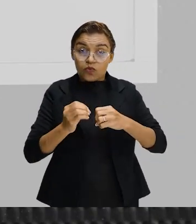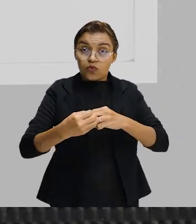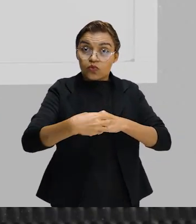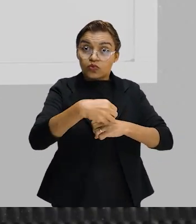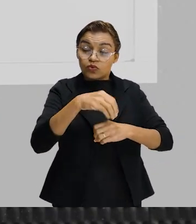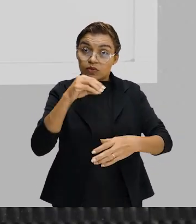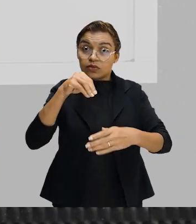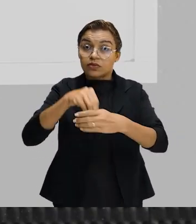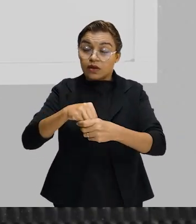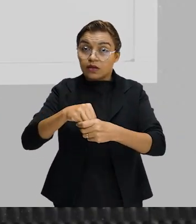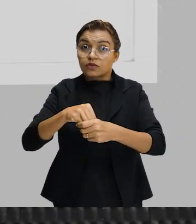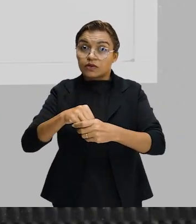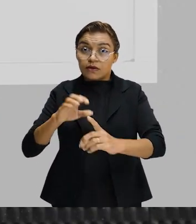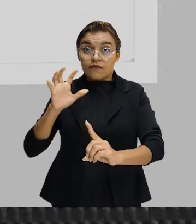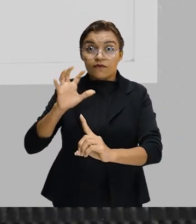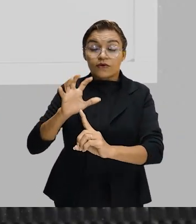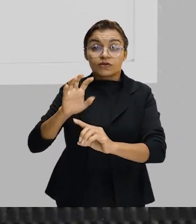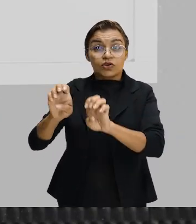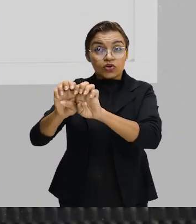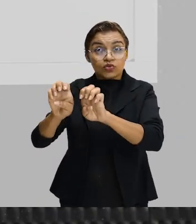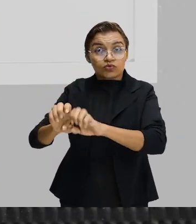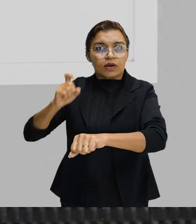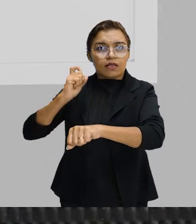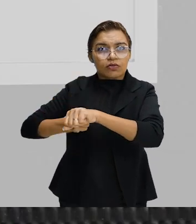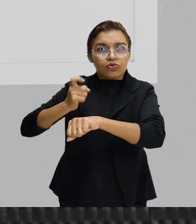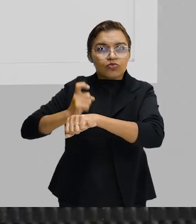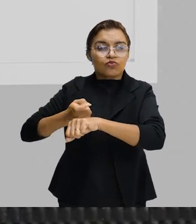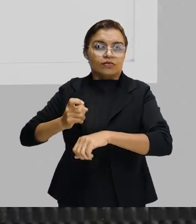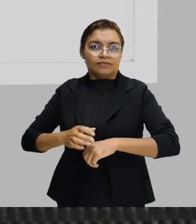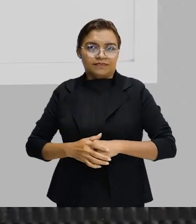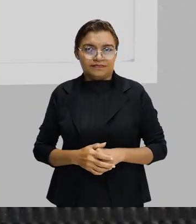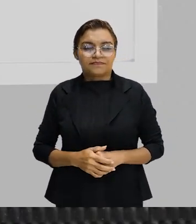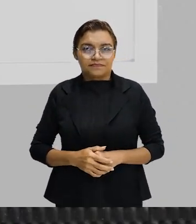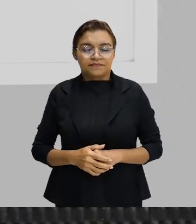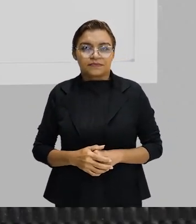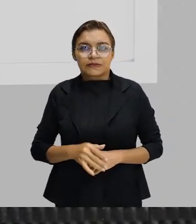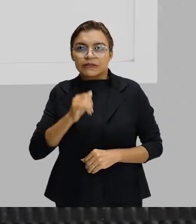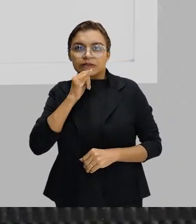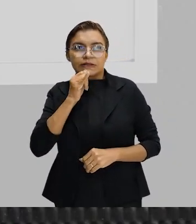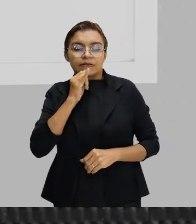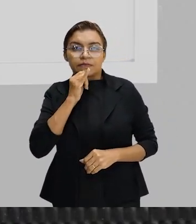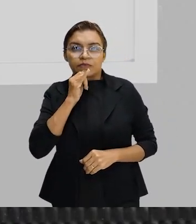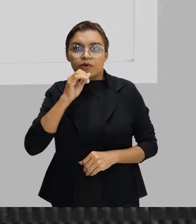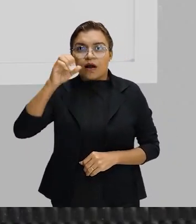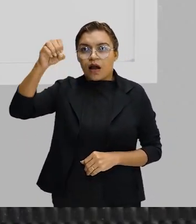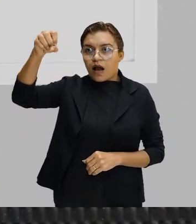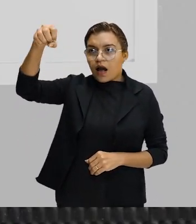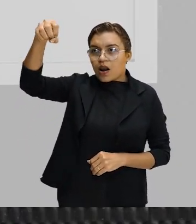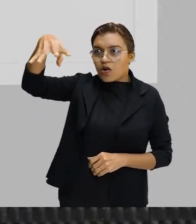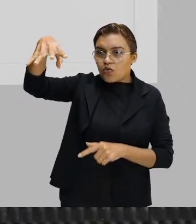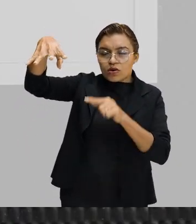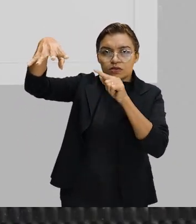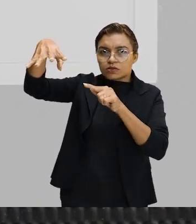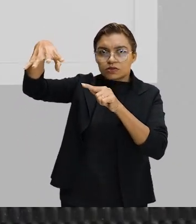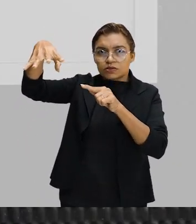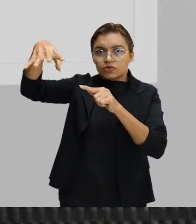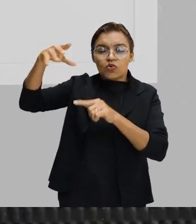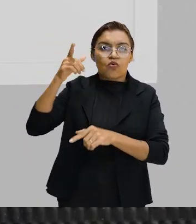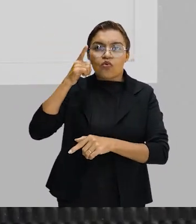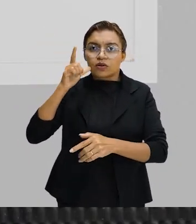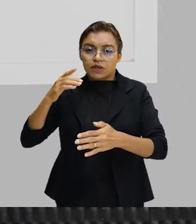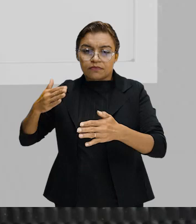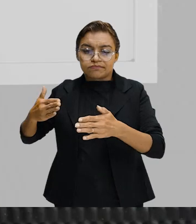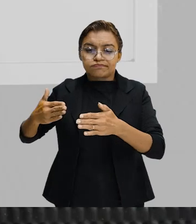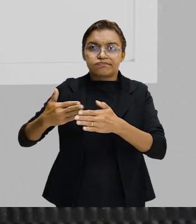ali, elas fazem essa estrutura sólida, Essas moléculas estão tão próximas que até a luz não consegue passar por essas